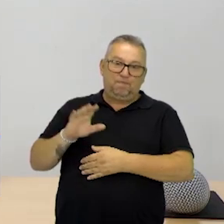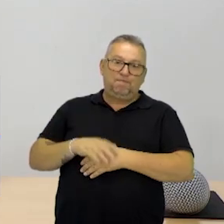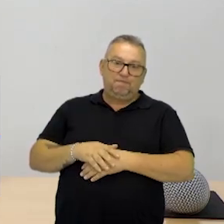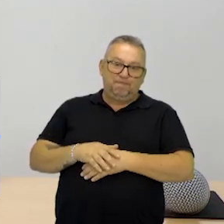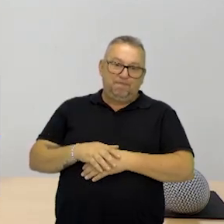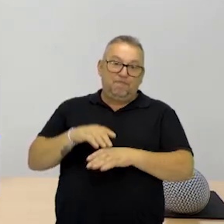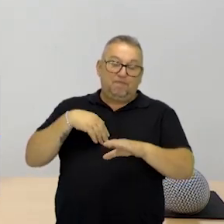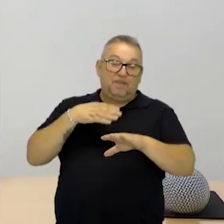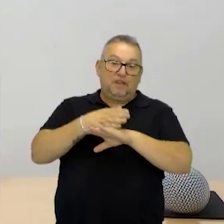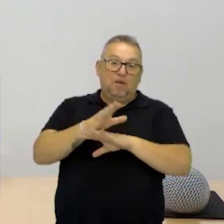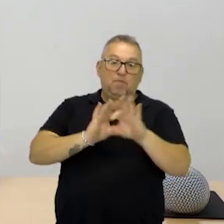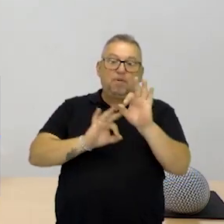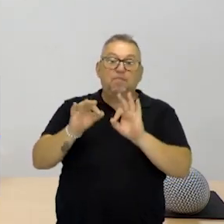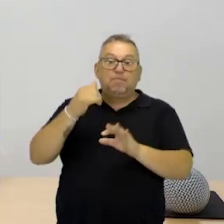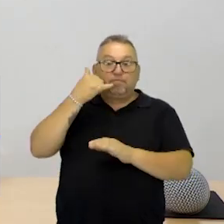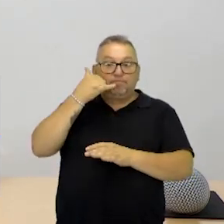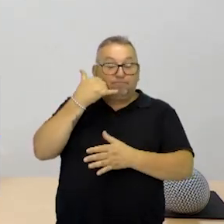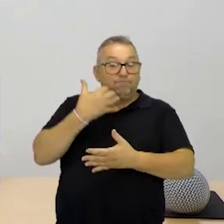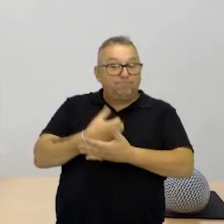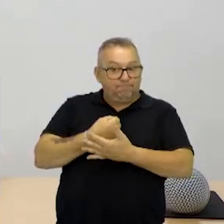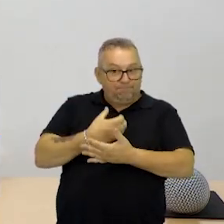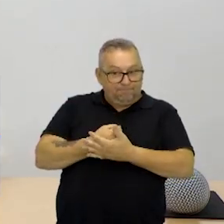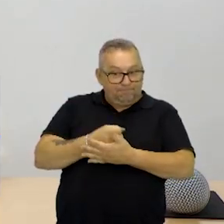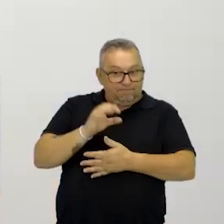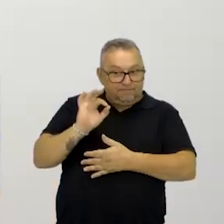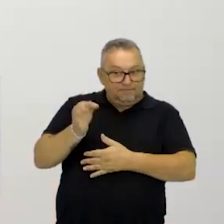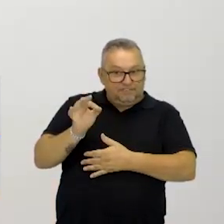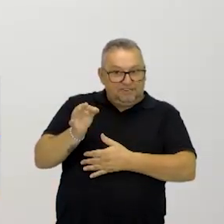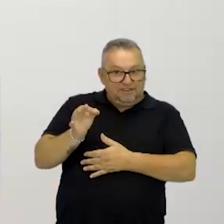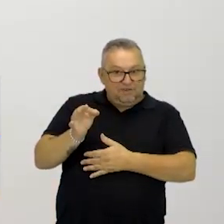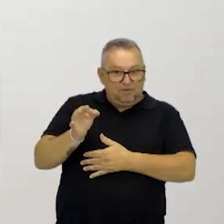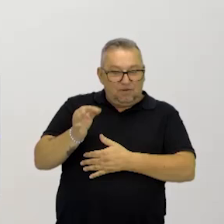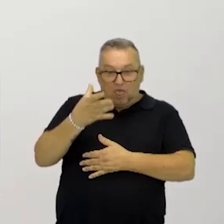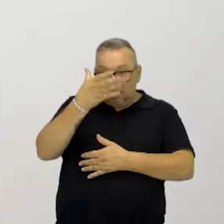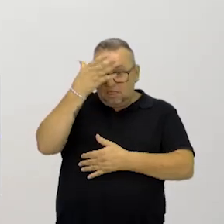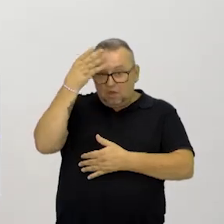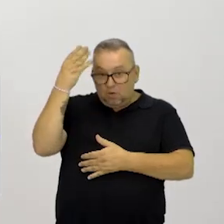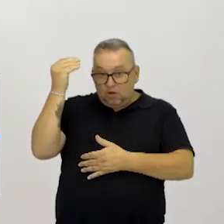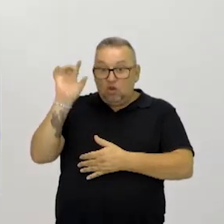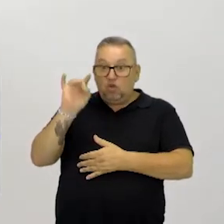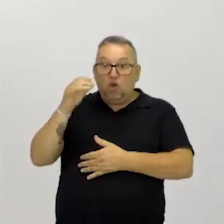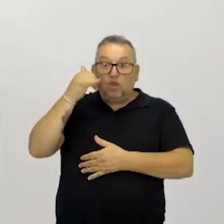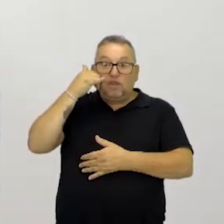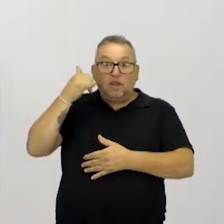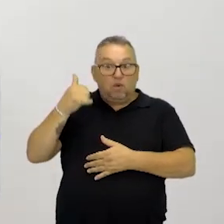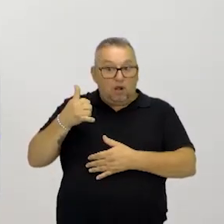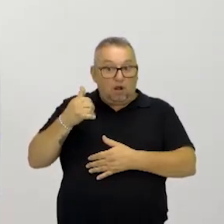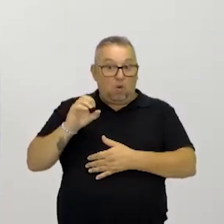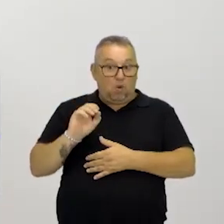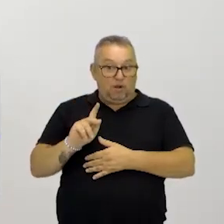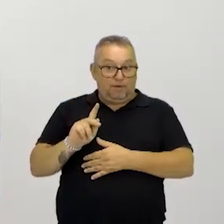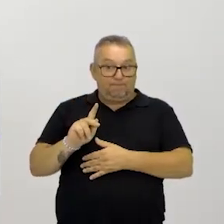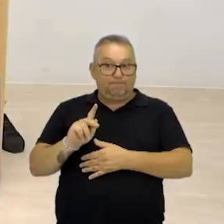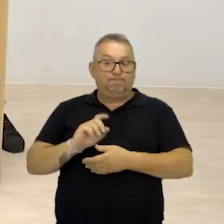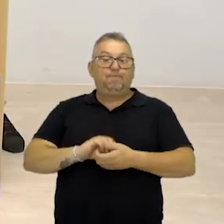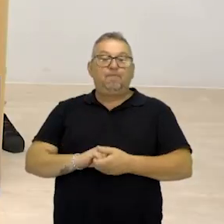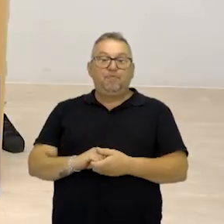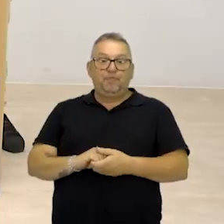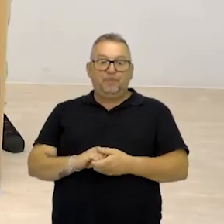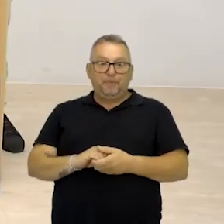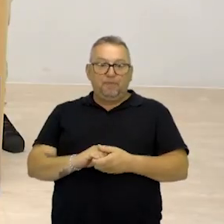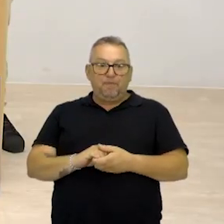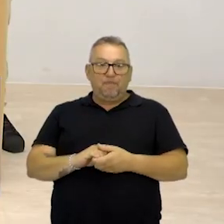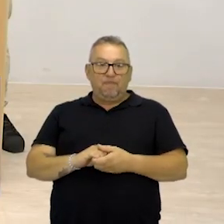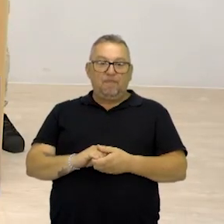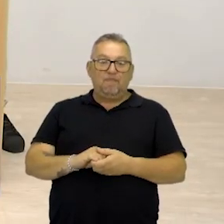Exatamente. Então entra aí, prepara o seu celular, entra no seu canal. É isso aí, não esquece, pelo celular. Tá pronto? Será que eles estão prontos? É Tô assim,